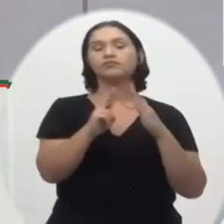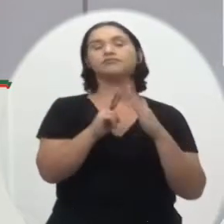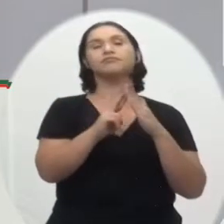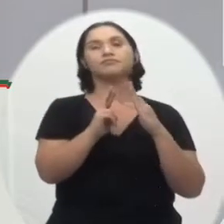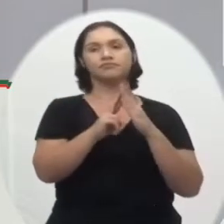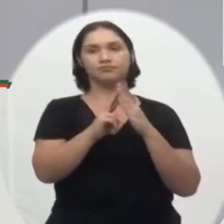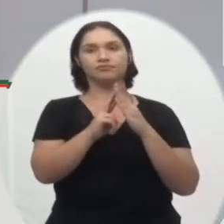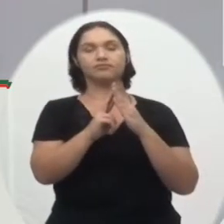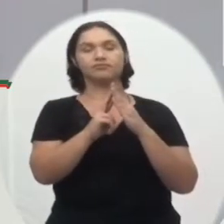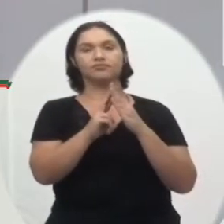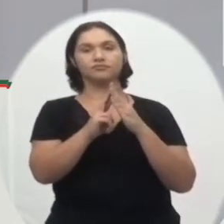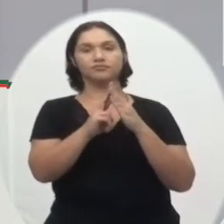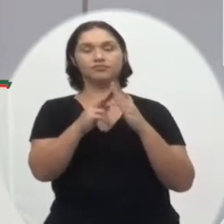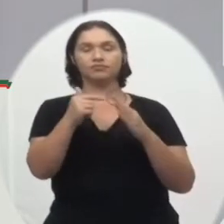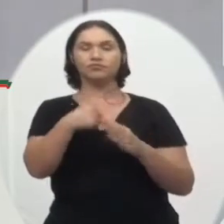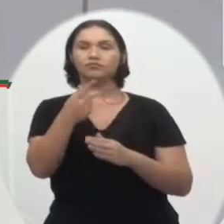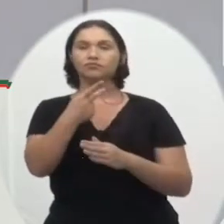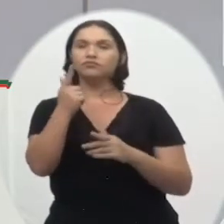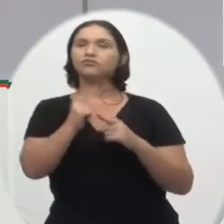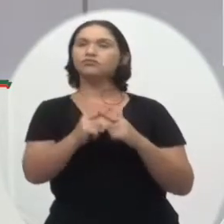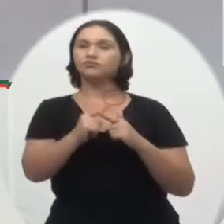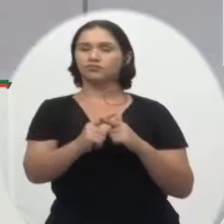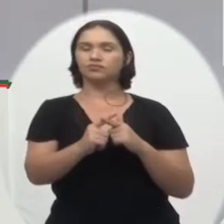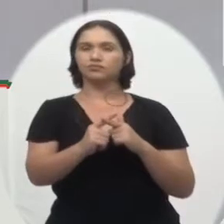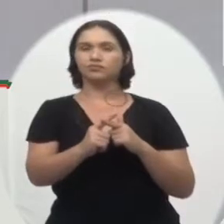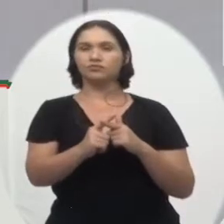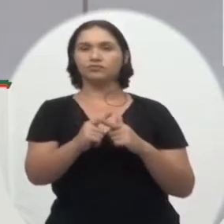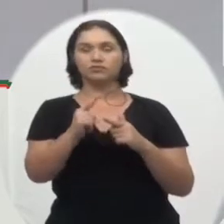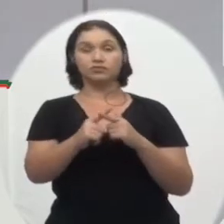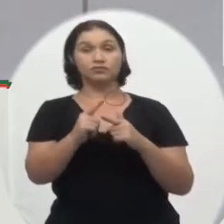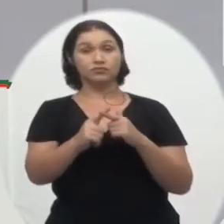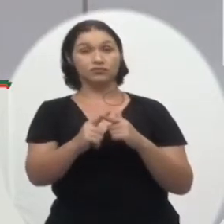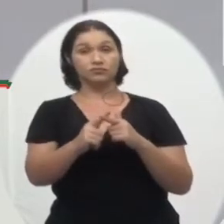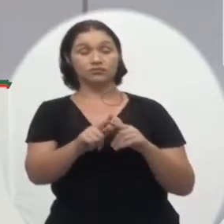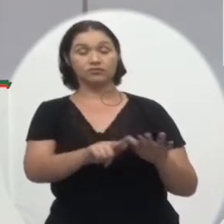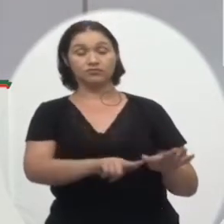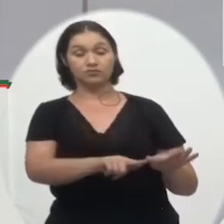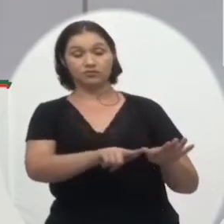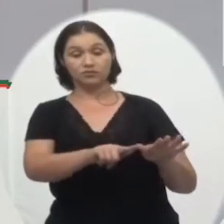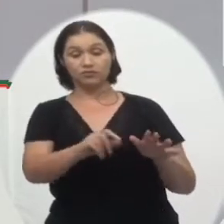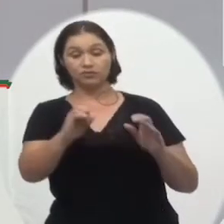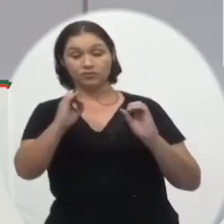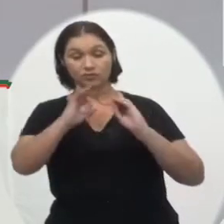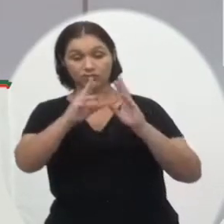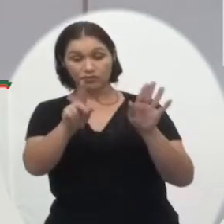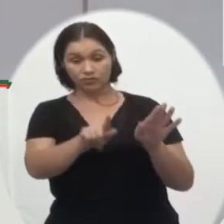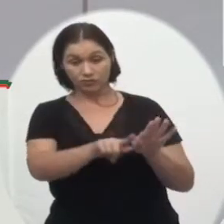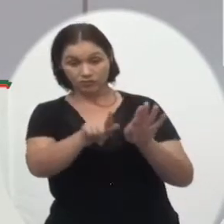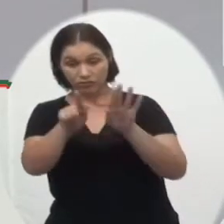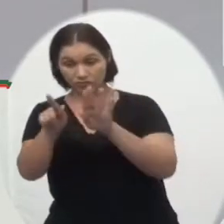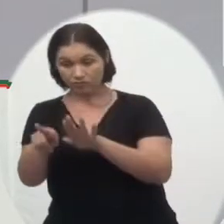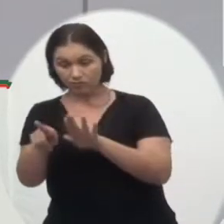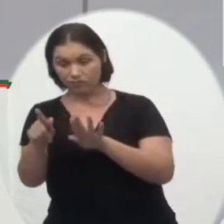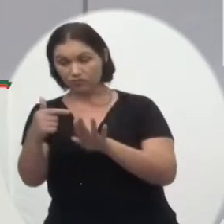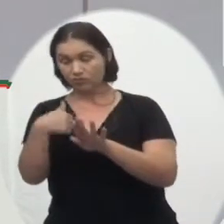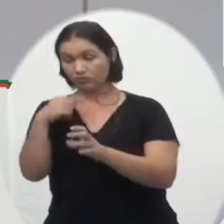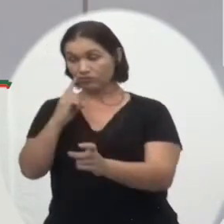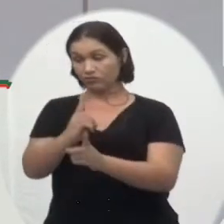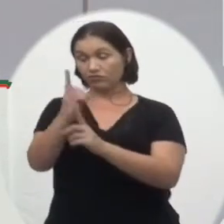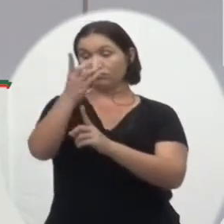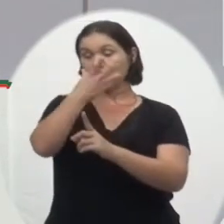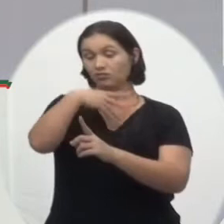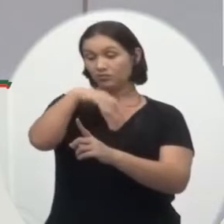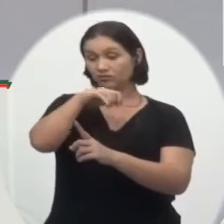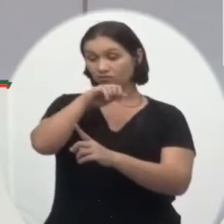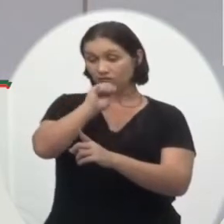recuperação. Falo isso porque a gente se depara quase que semanalmente com pessoas, com mães, com pais